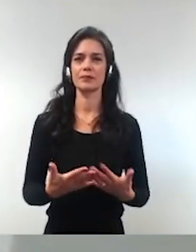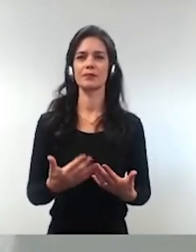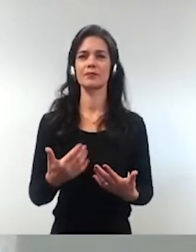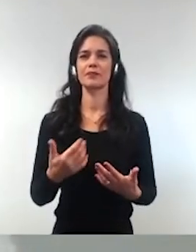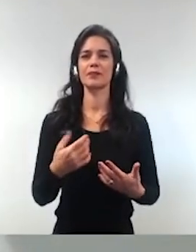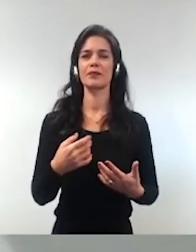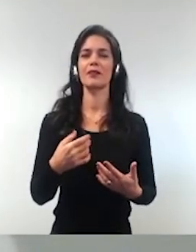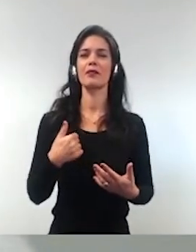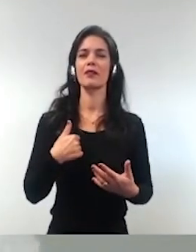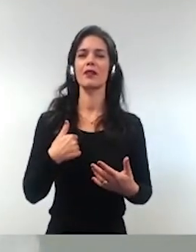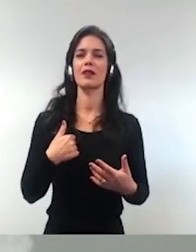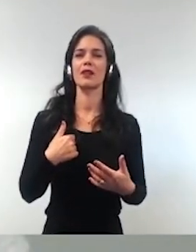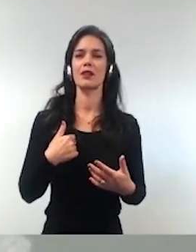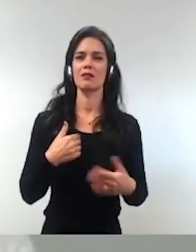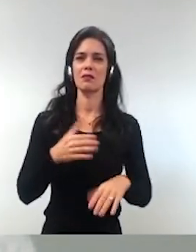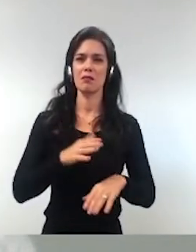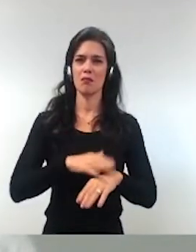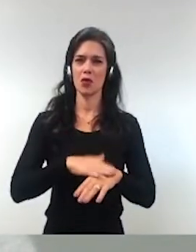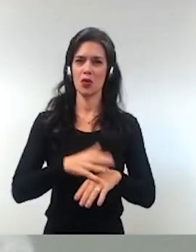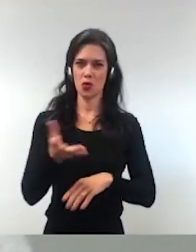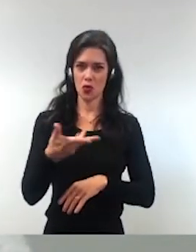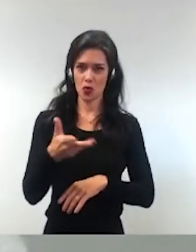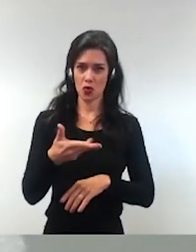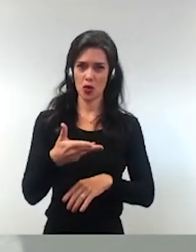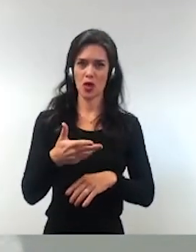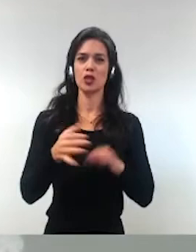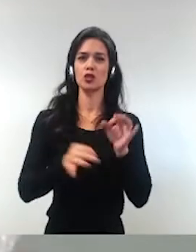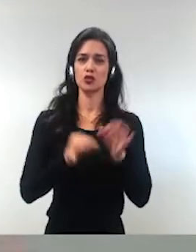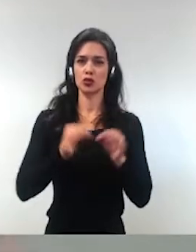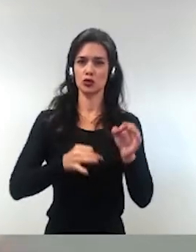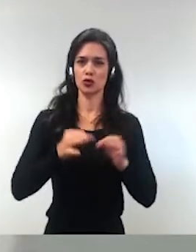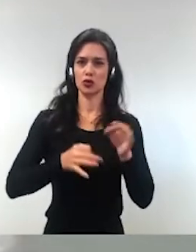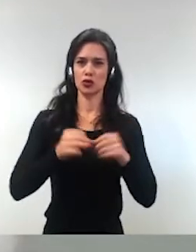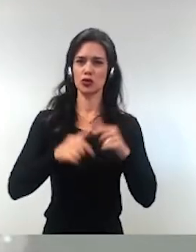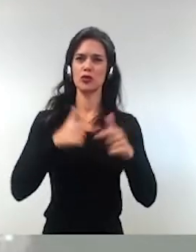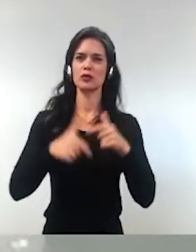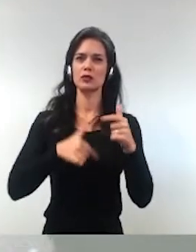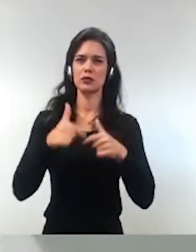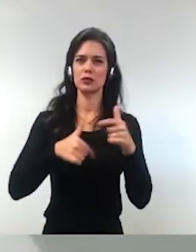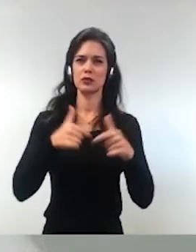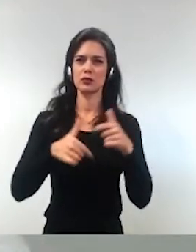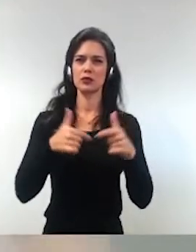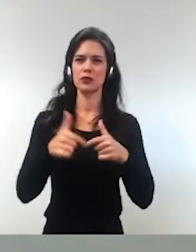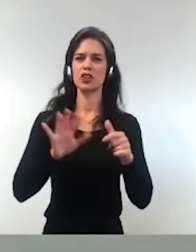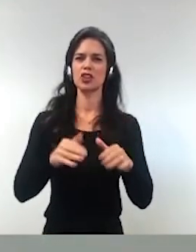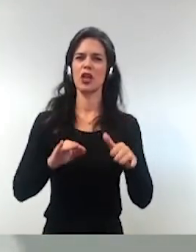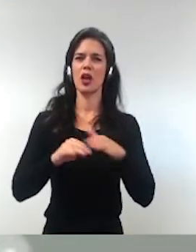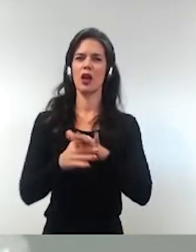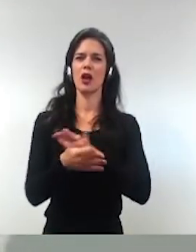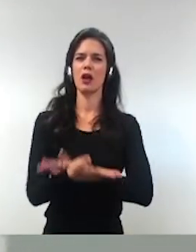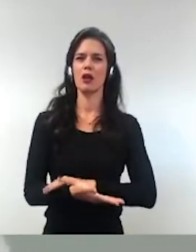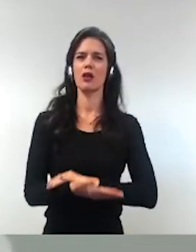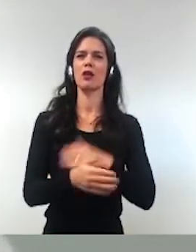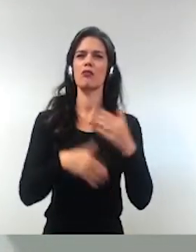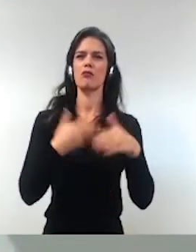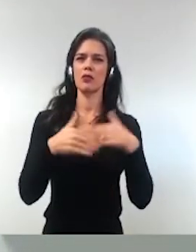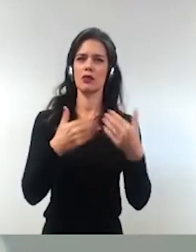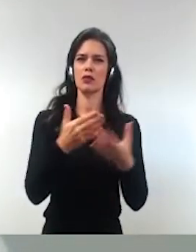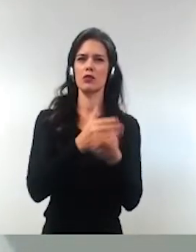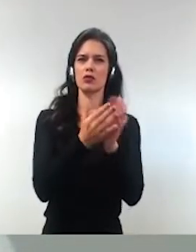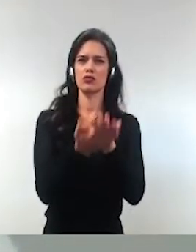preciso dizer isso, embora a Justiça do Trabalho estivesse, de certa maneira, acostumada com o processo